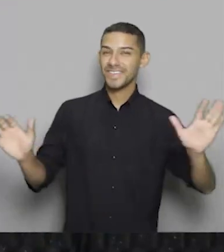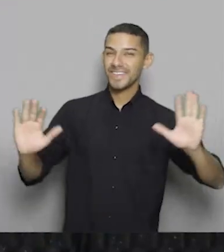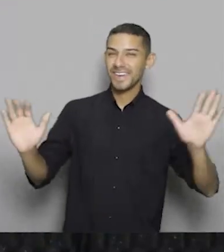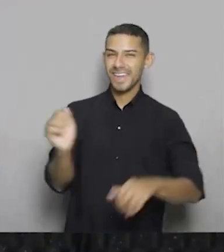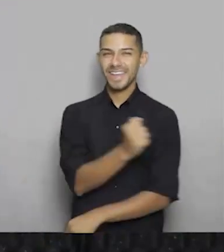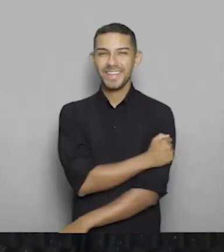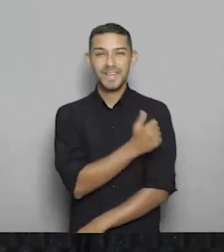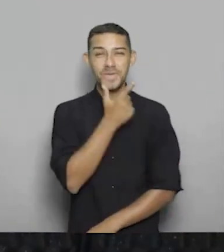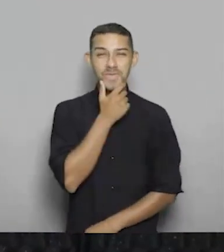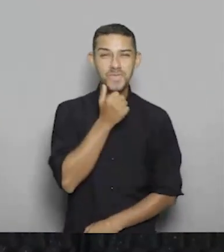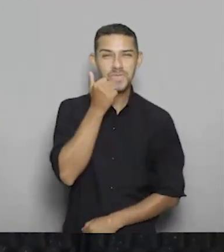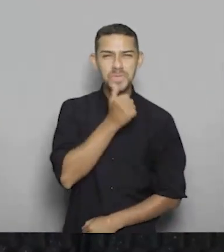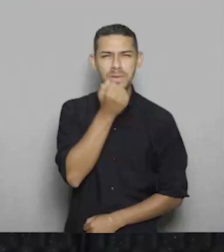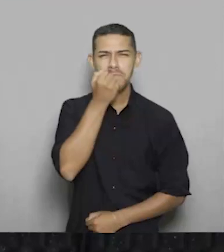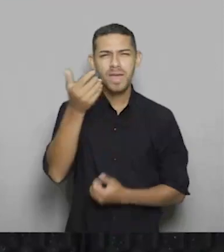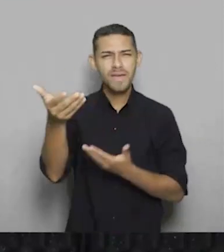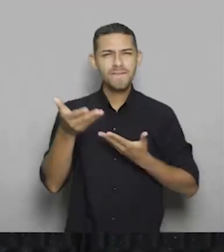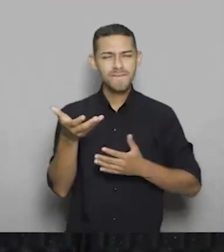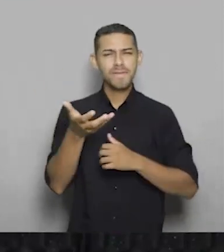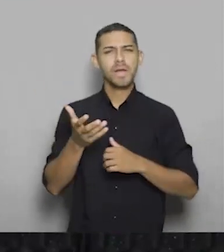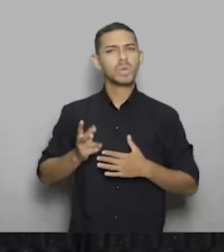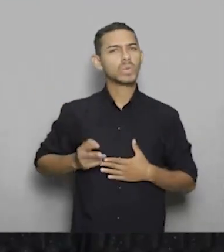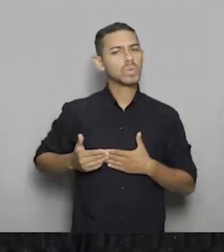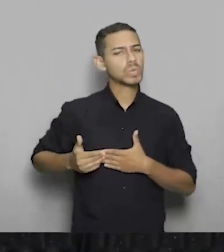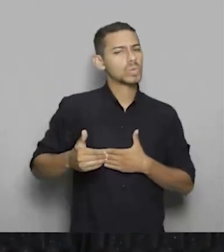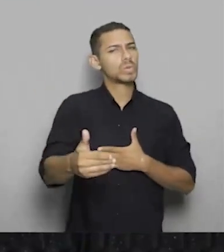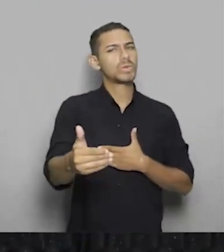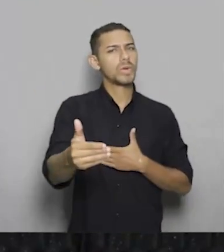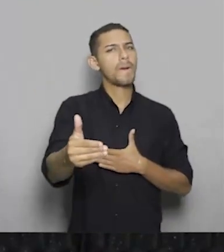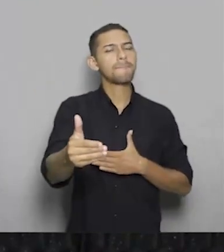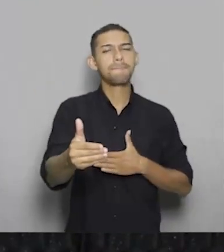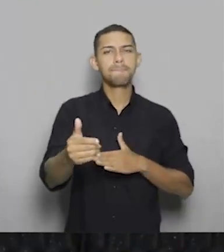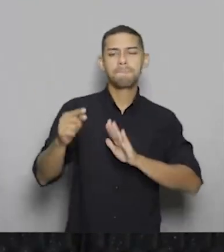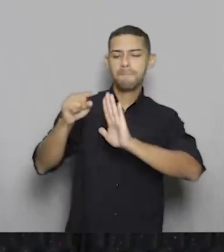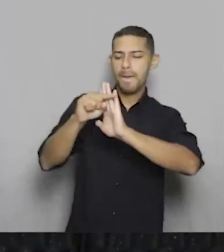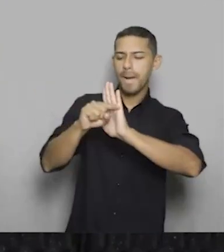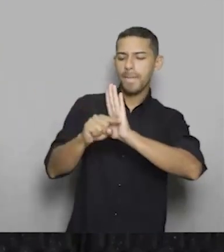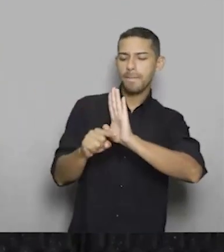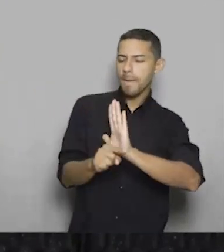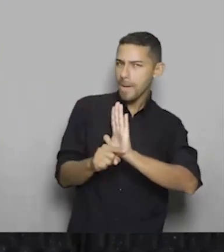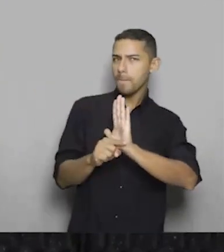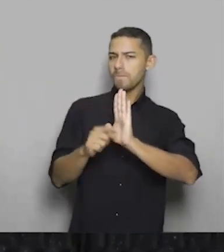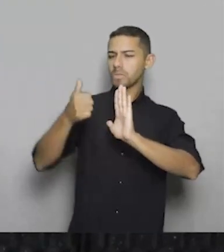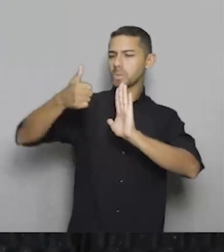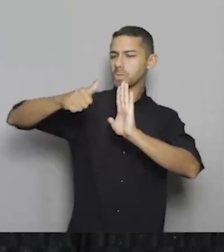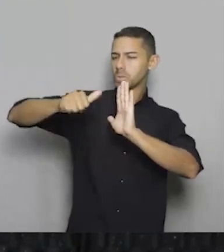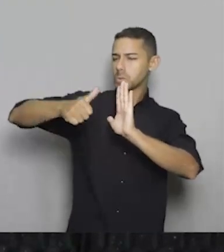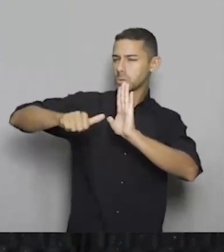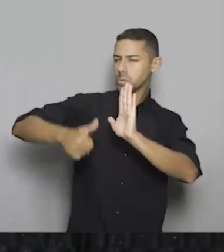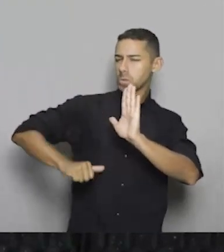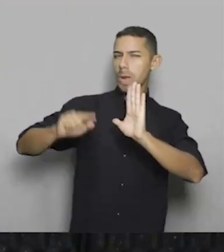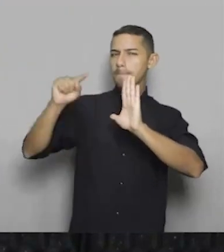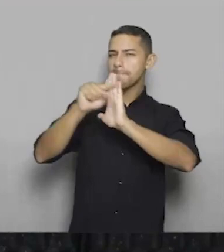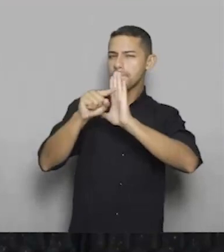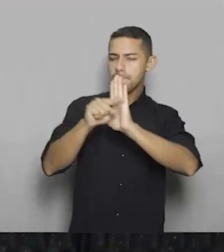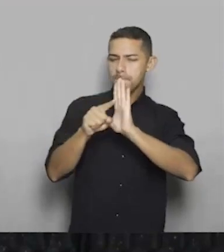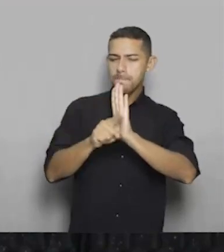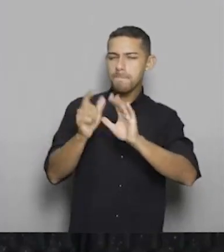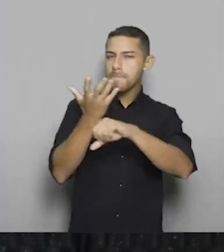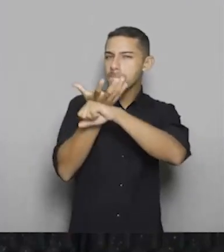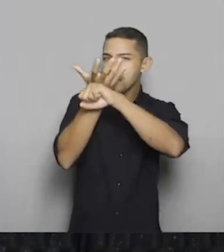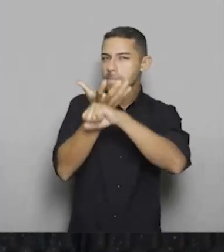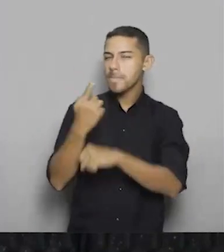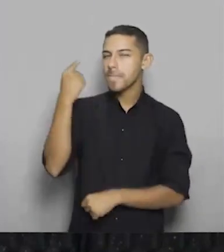Ticos e ticas, bem-vindos. Vamos dar continuidade à sequência, à análise dessa sequência de